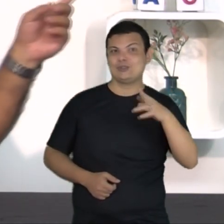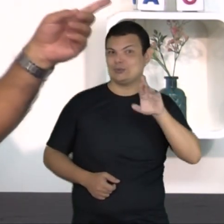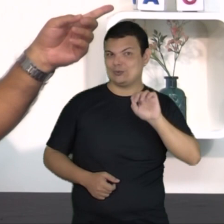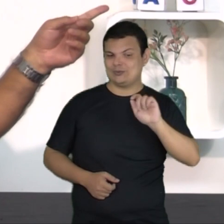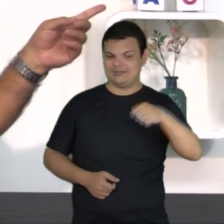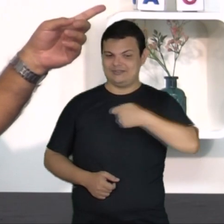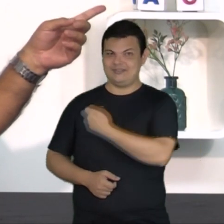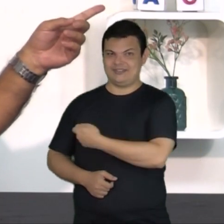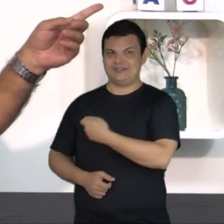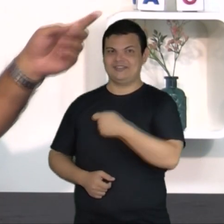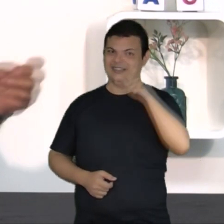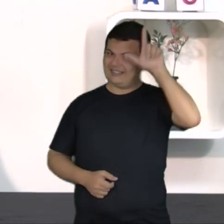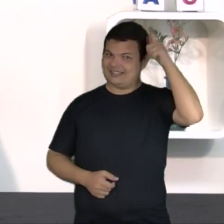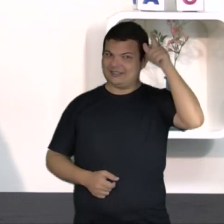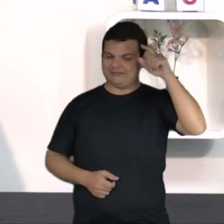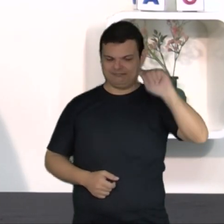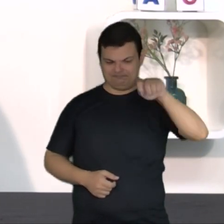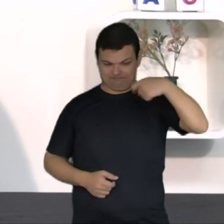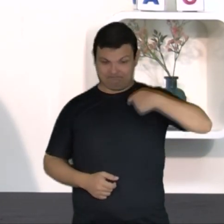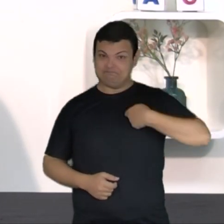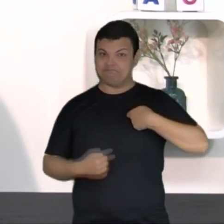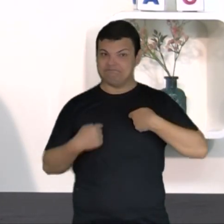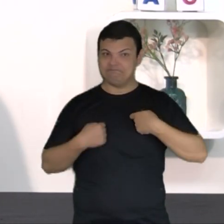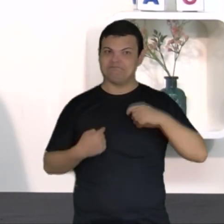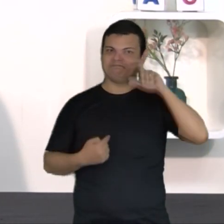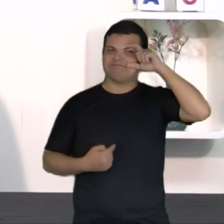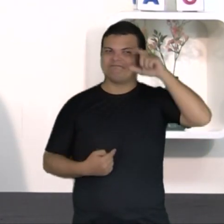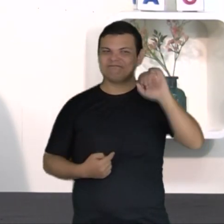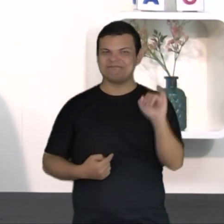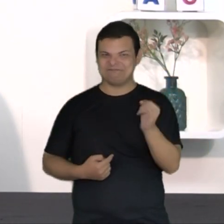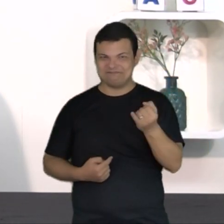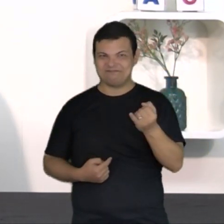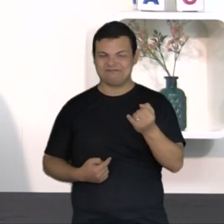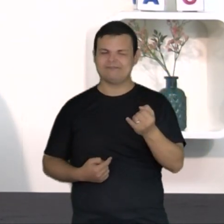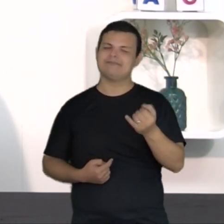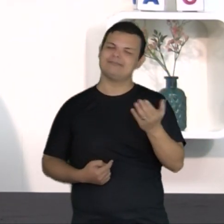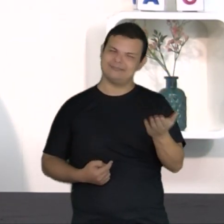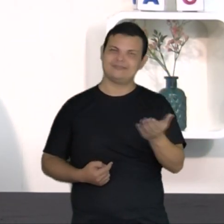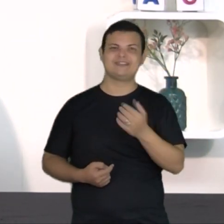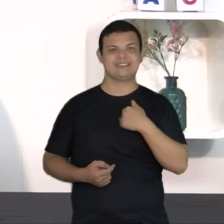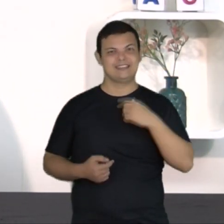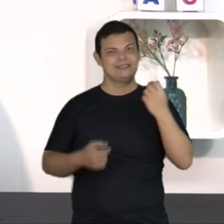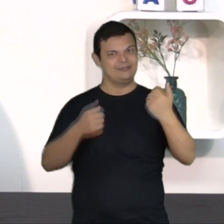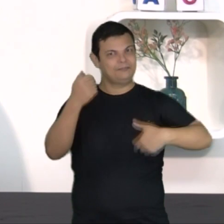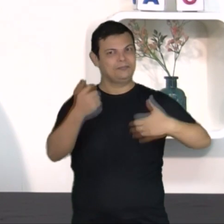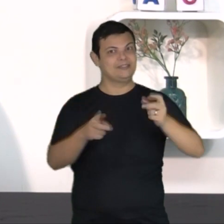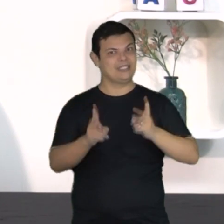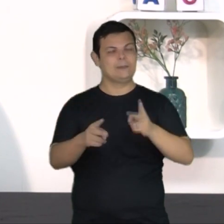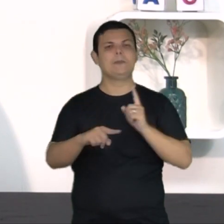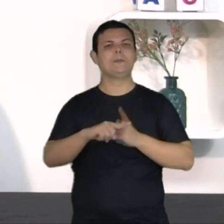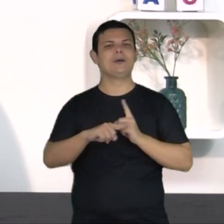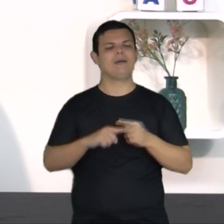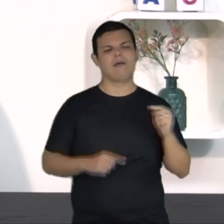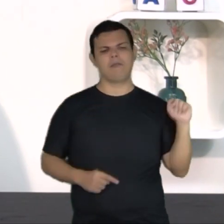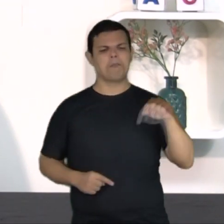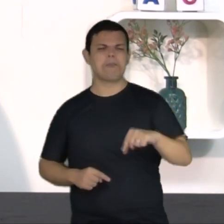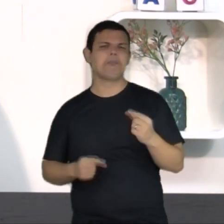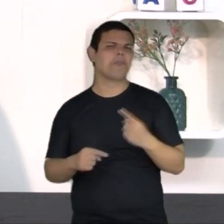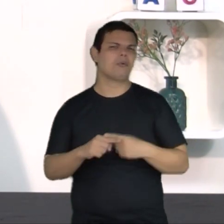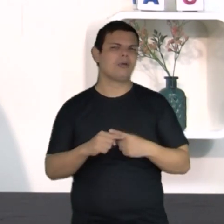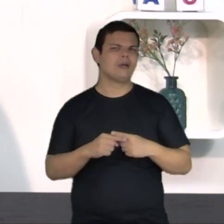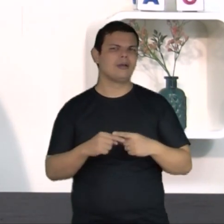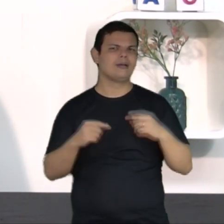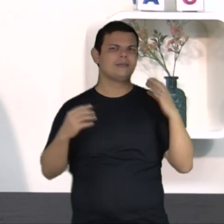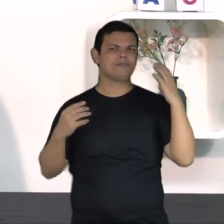Araújo e esse rapazinho aqui é o Jonathan. E como eu sempre digo para vocês, nós dois estamos aqui para compartilhar um pouquinho